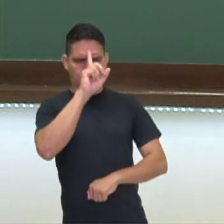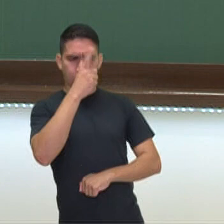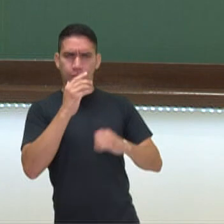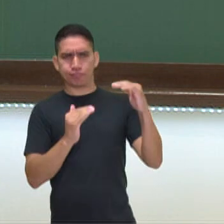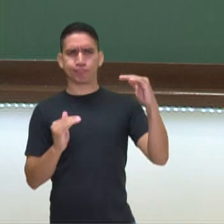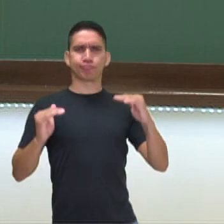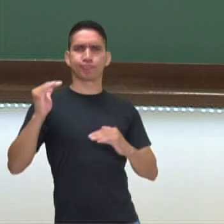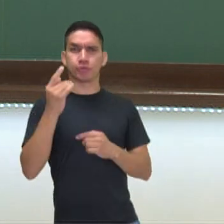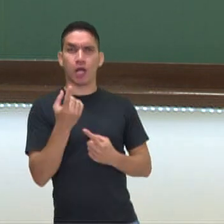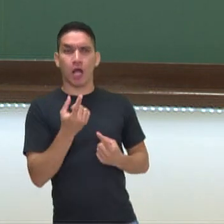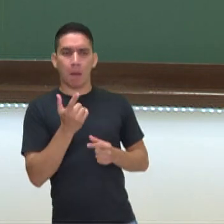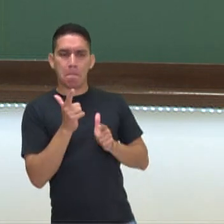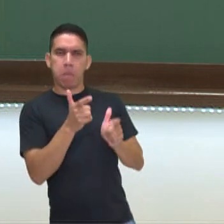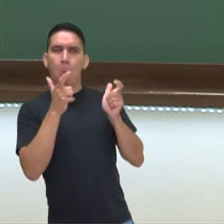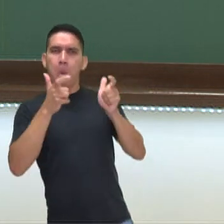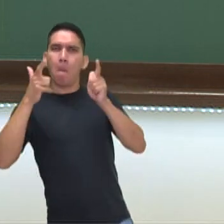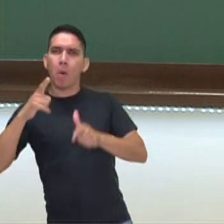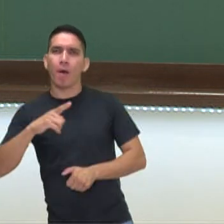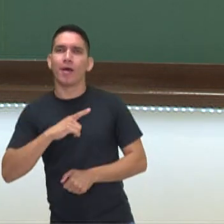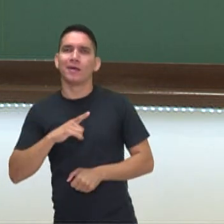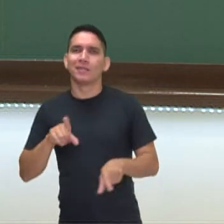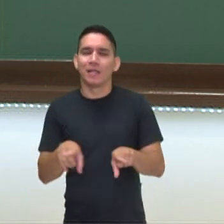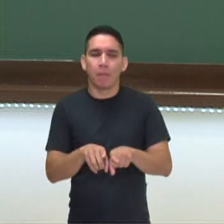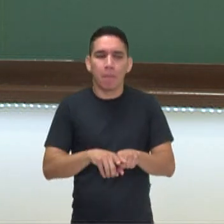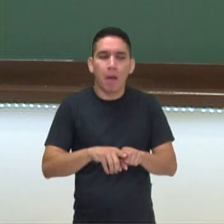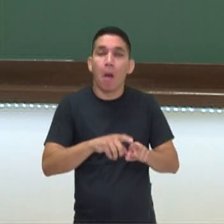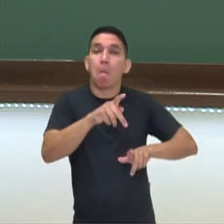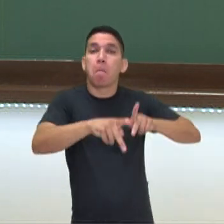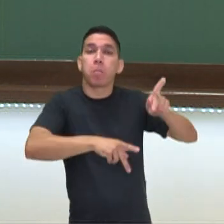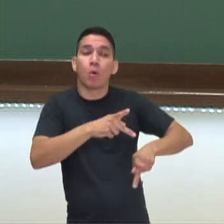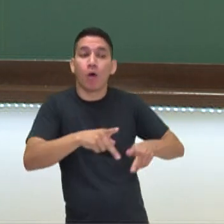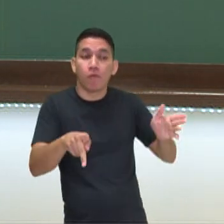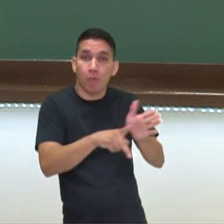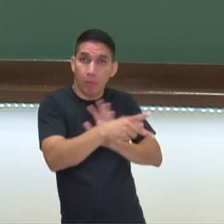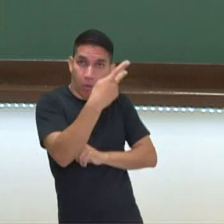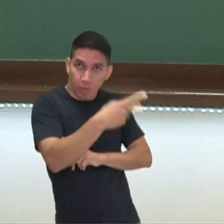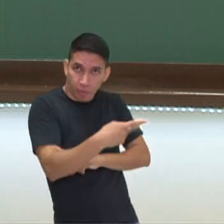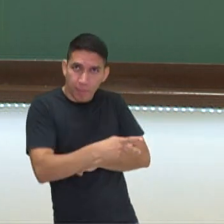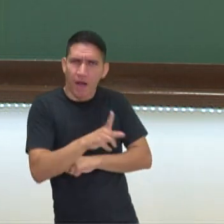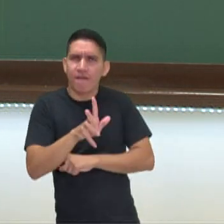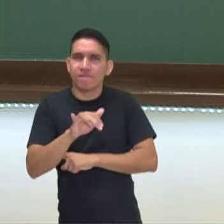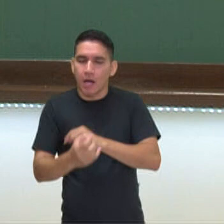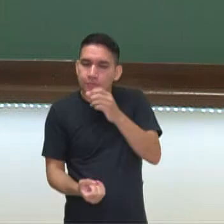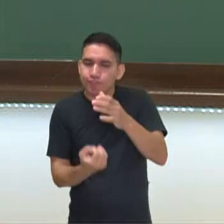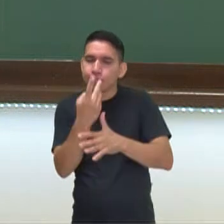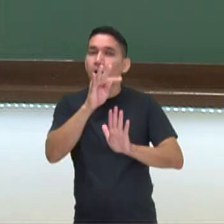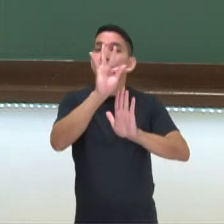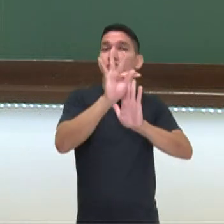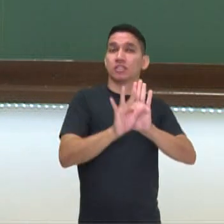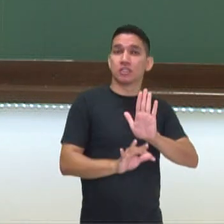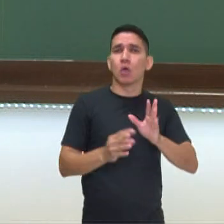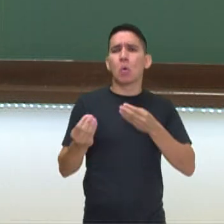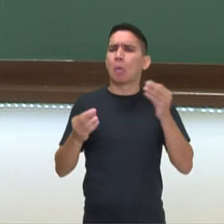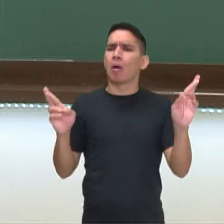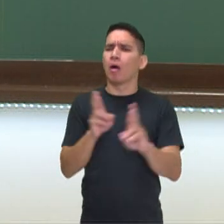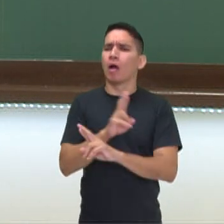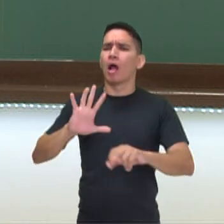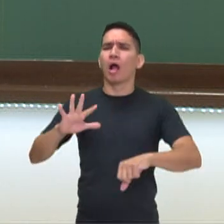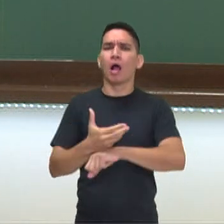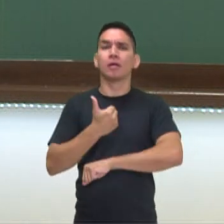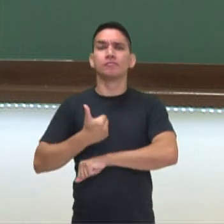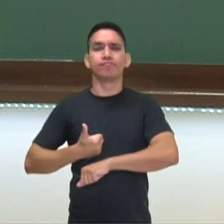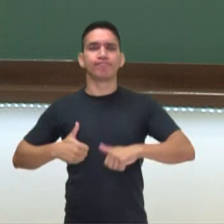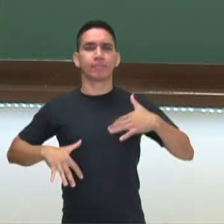superioridade bélica e povos nativos, para a gente montar um parágrafo relacionando aí com a colonização espanhola. Então, aqui